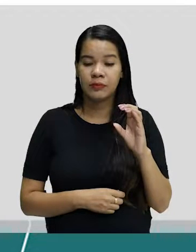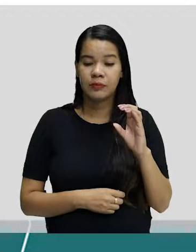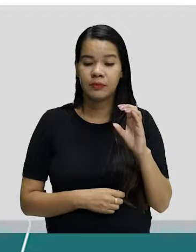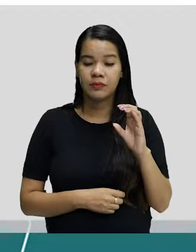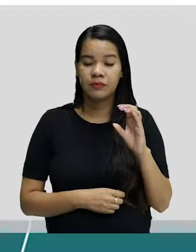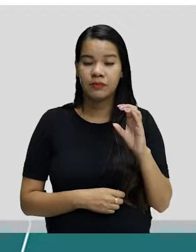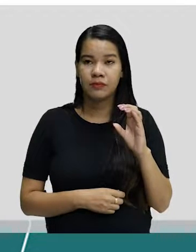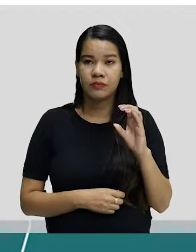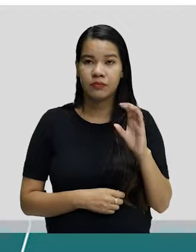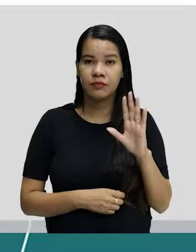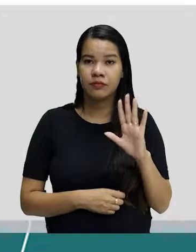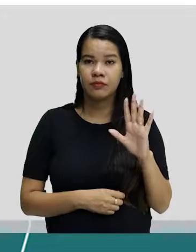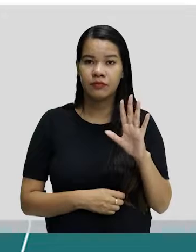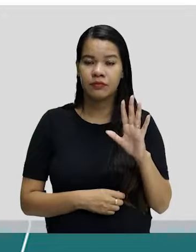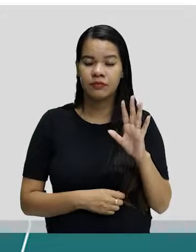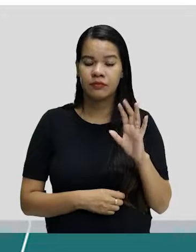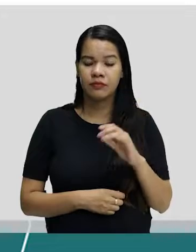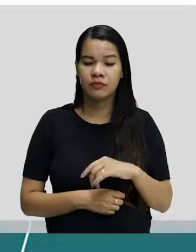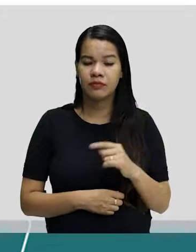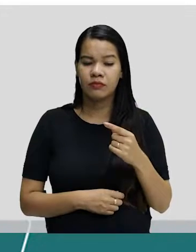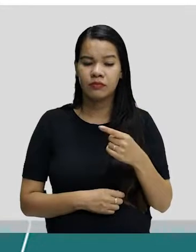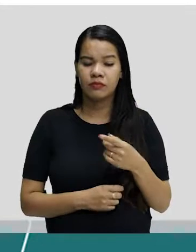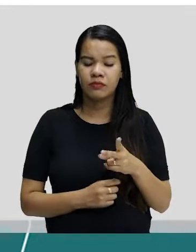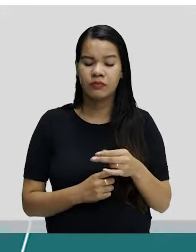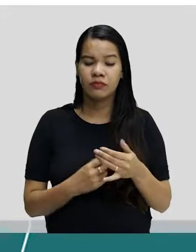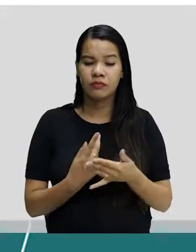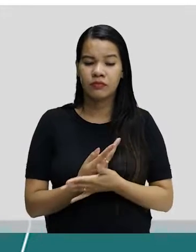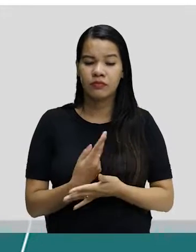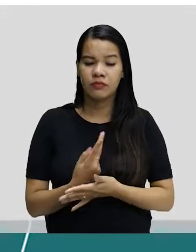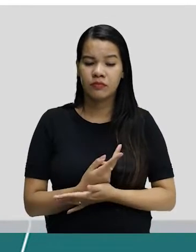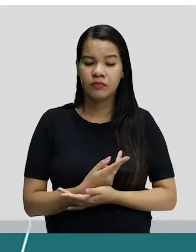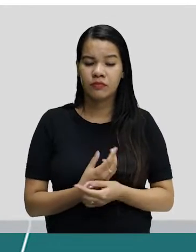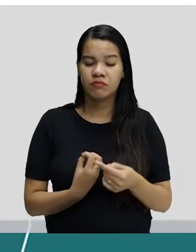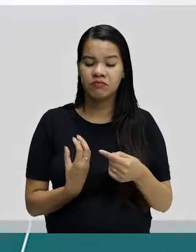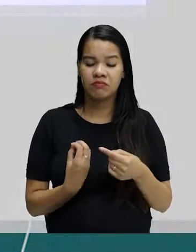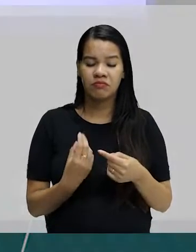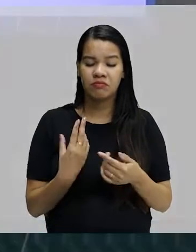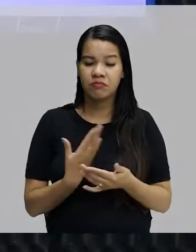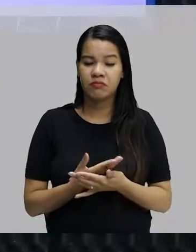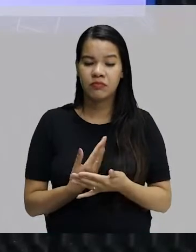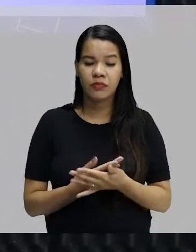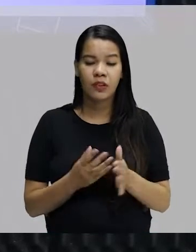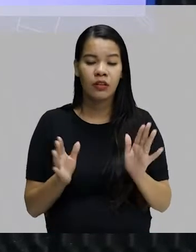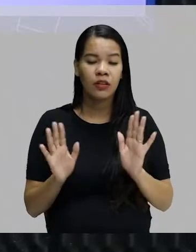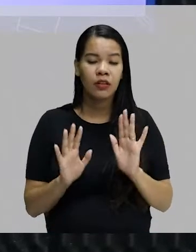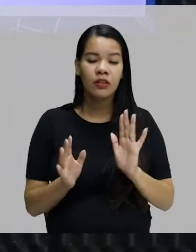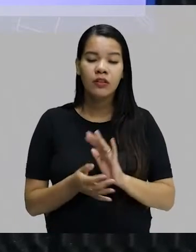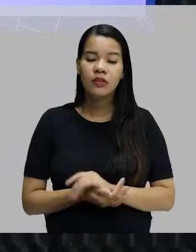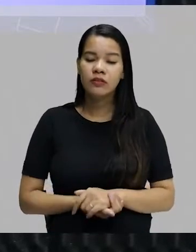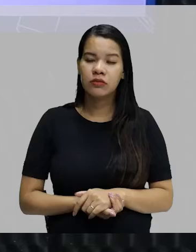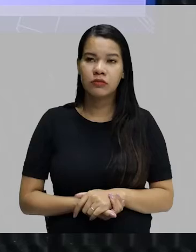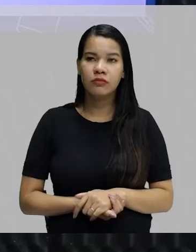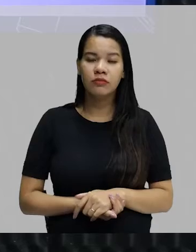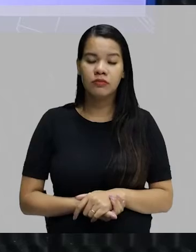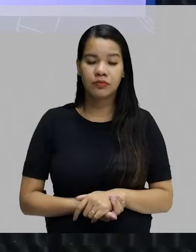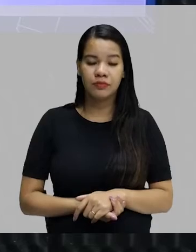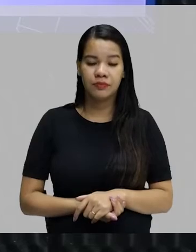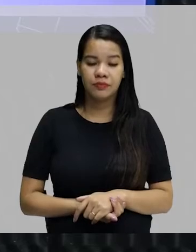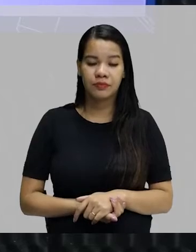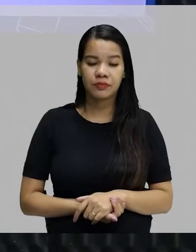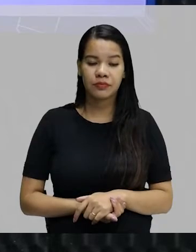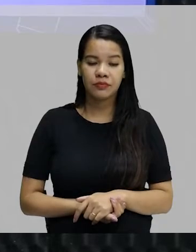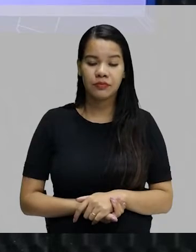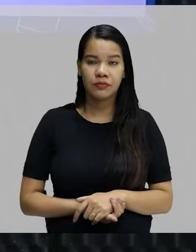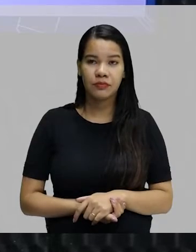limita-se. Obviamente, esse aqui não é sequer o objeto, né, que é tratado na filosofia